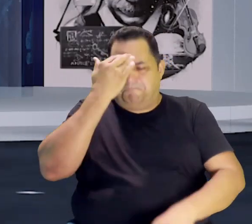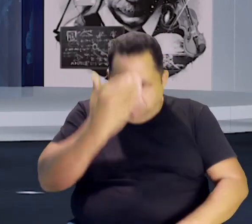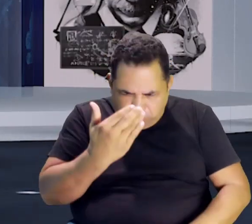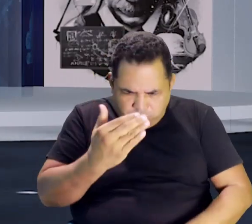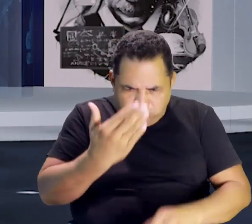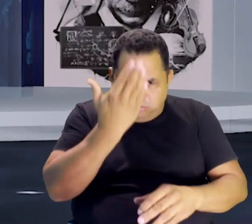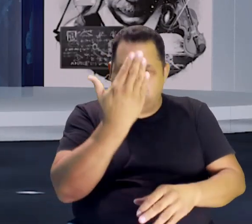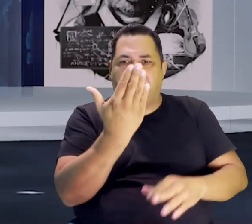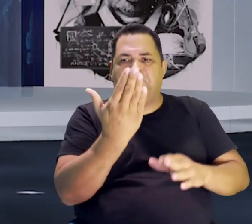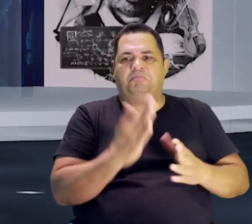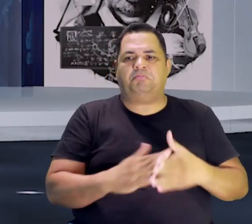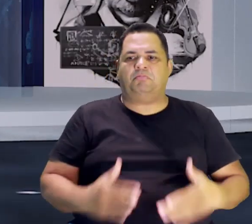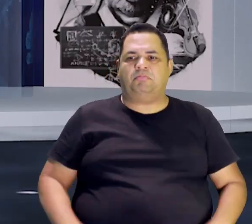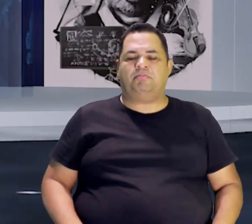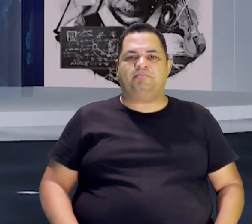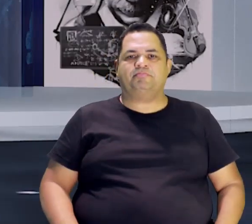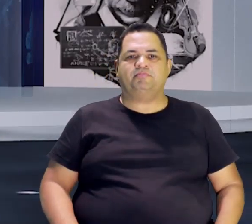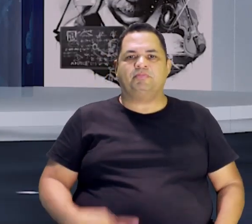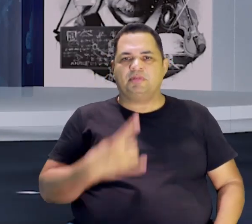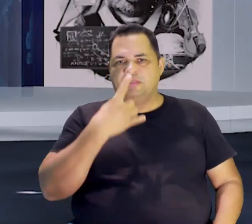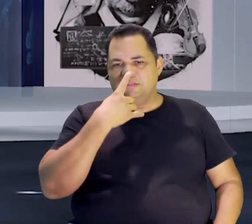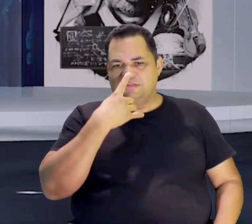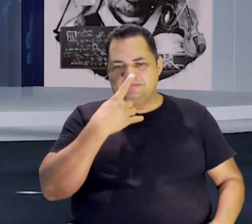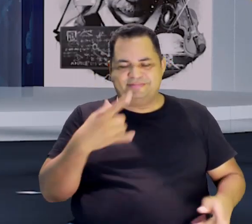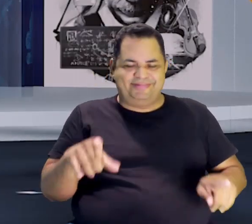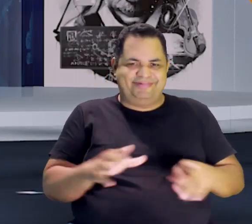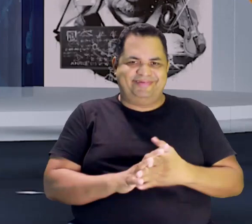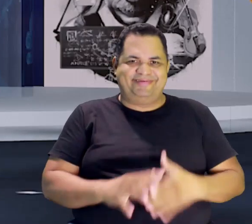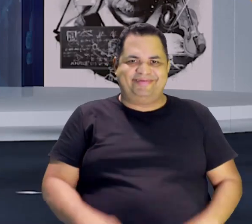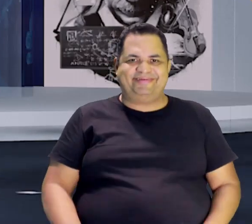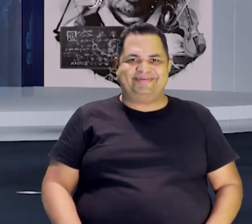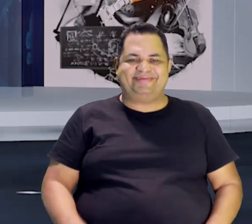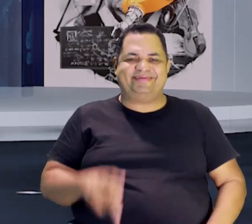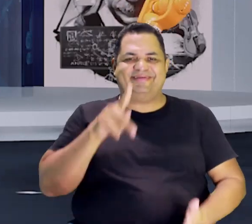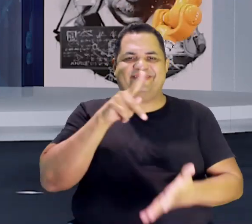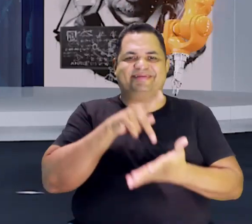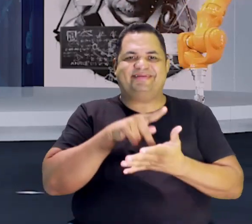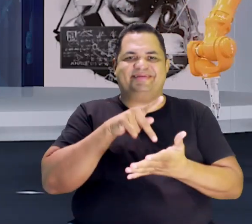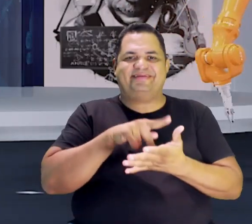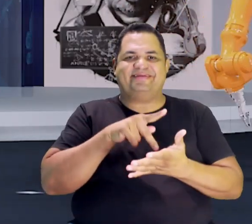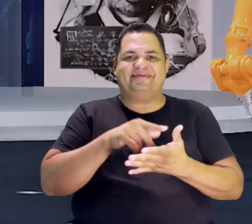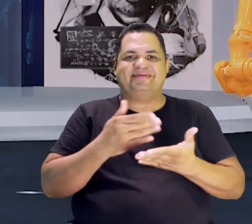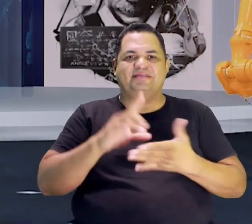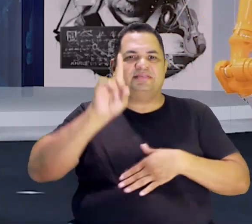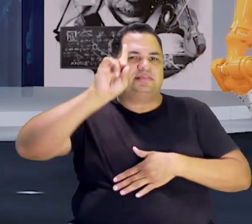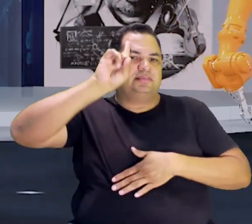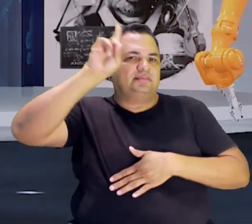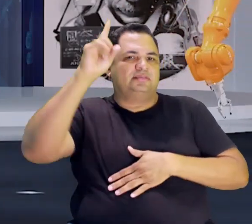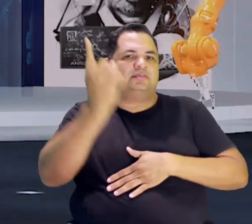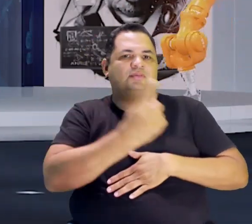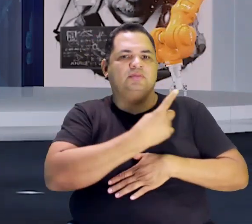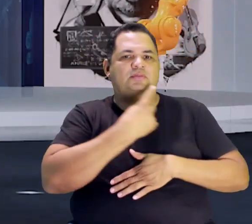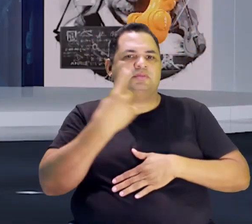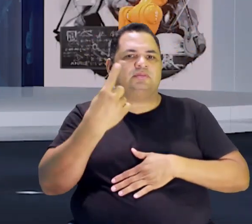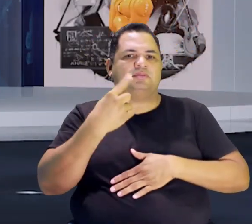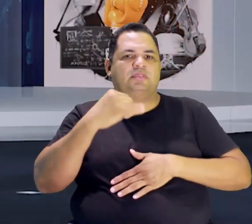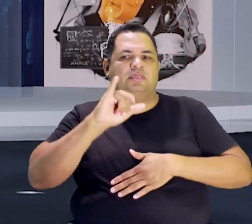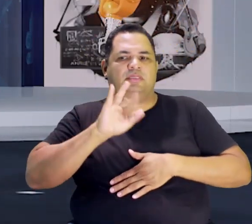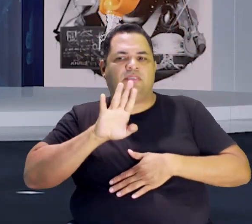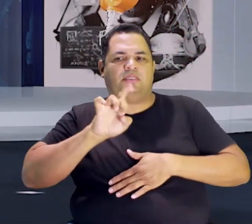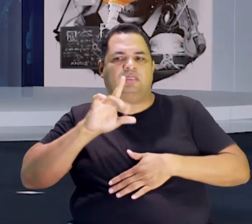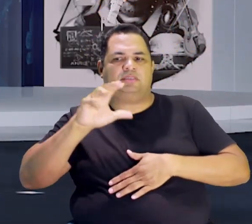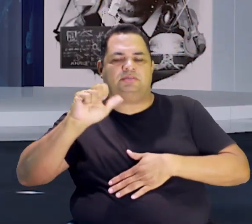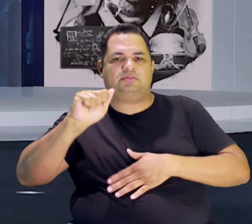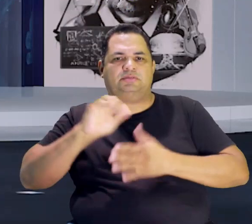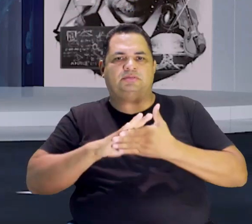assento da frente. O nariz é o primeiro, né? Então, na verdade, essa ideia que nós temos de inércia, tá?